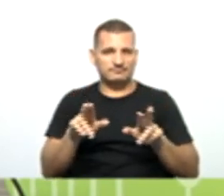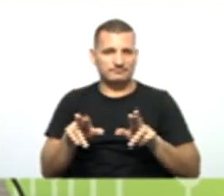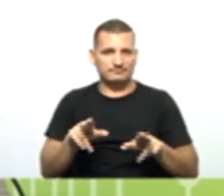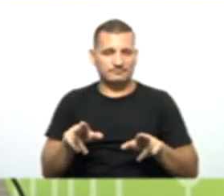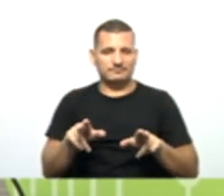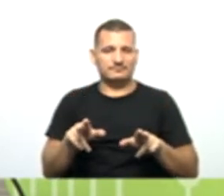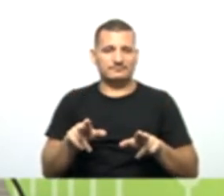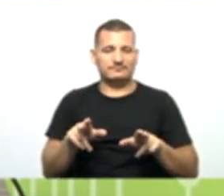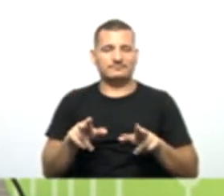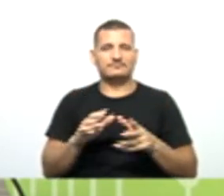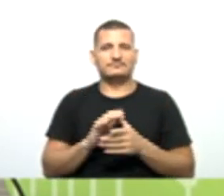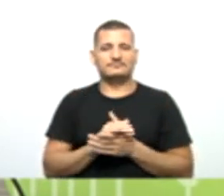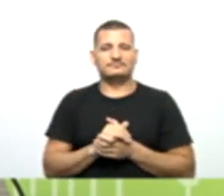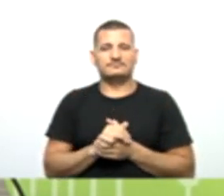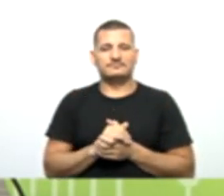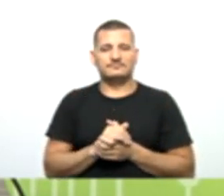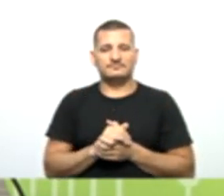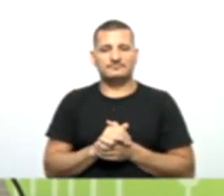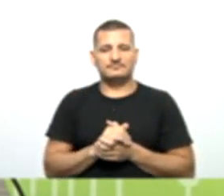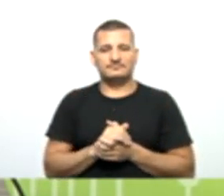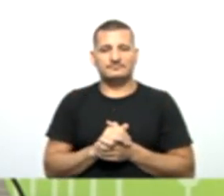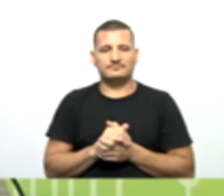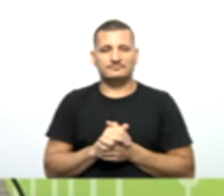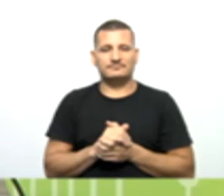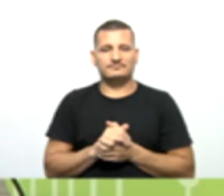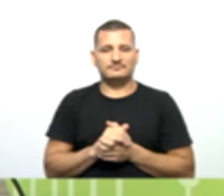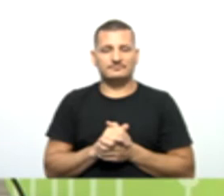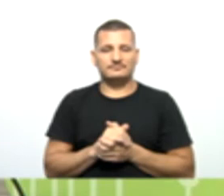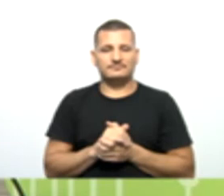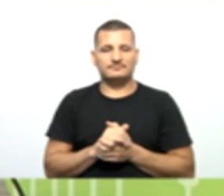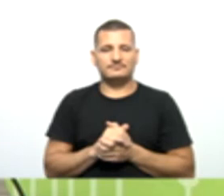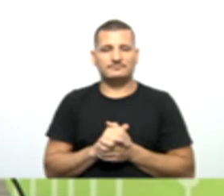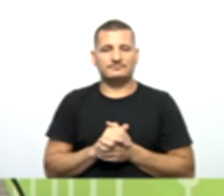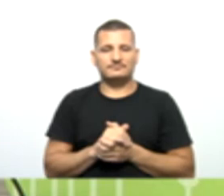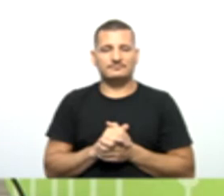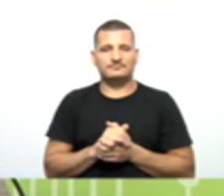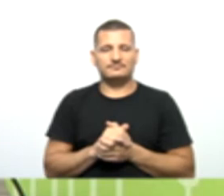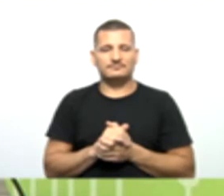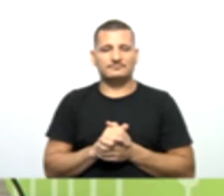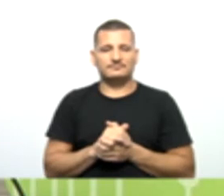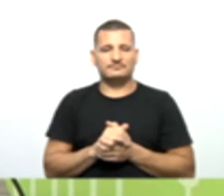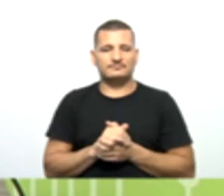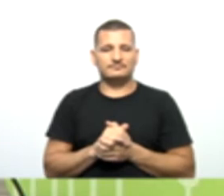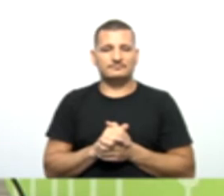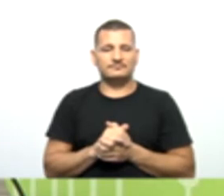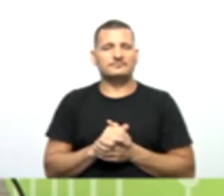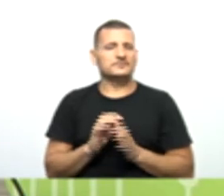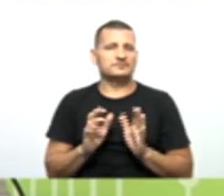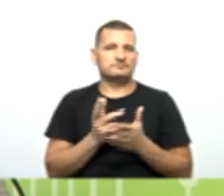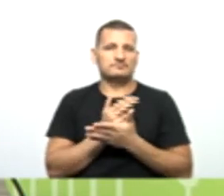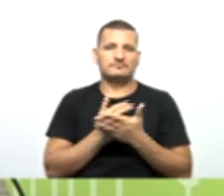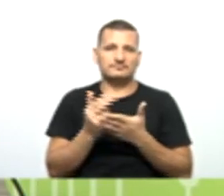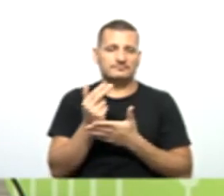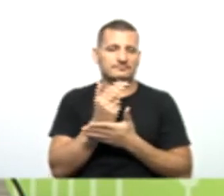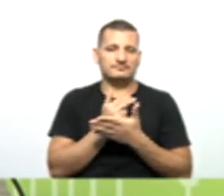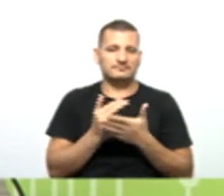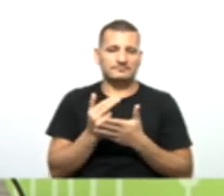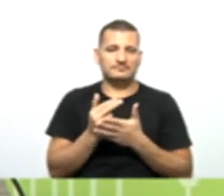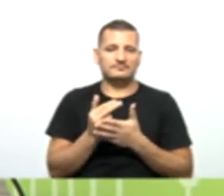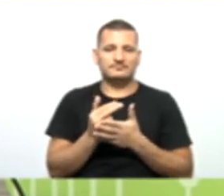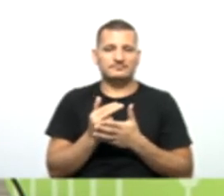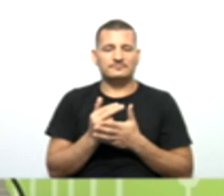para poder realizar aquela macro. A gente chama aquela mais importante, tá? E é desenho mesmo, gente, que nem